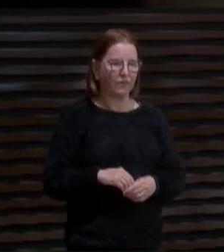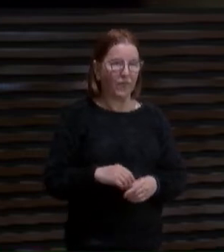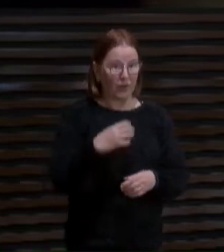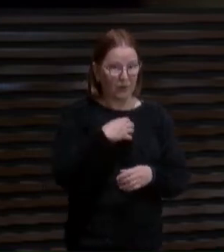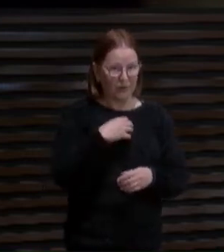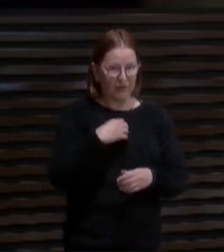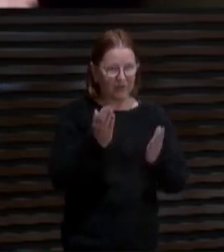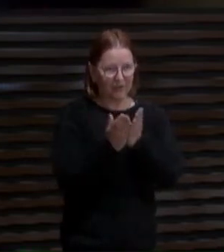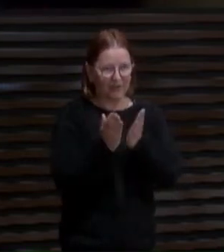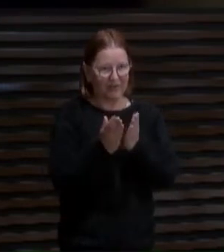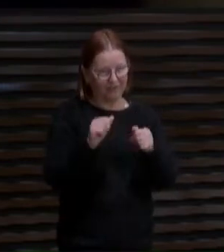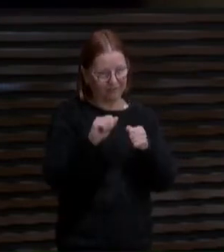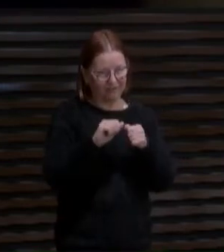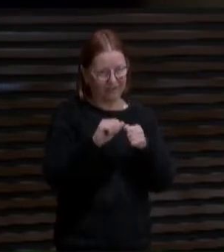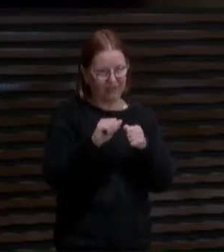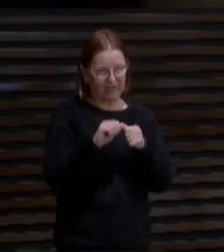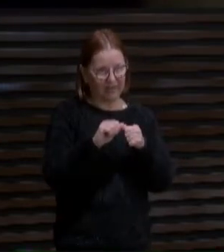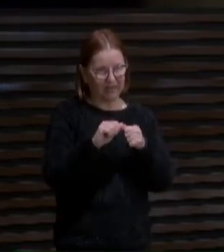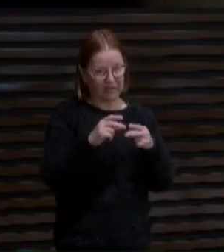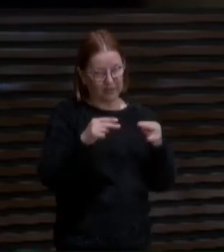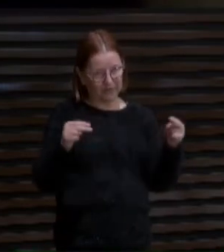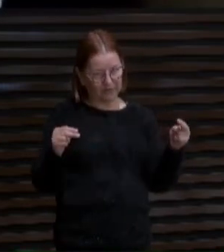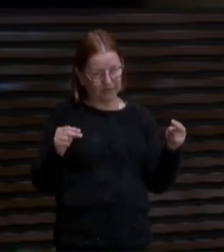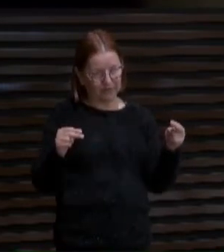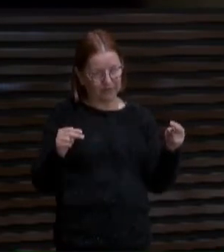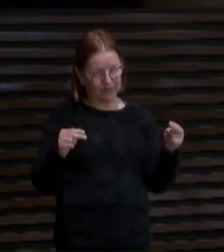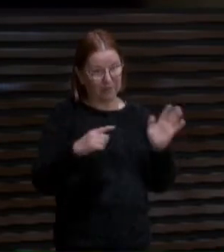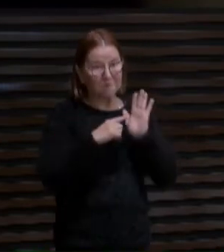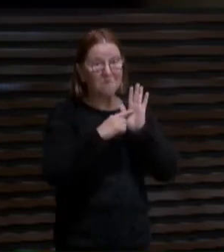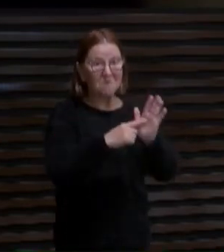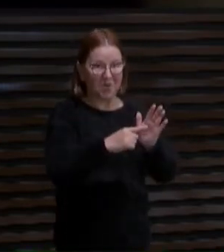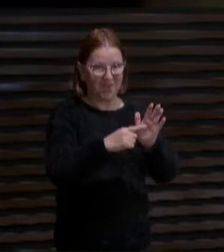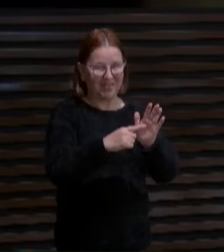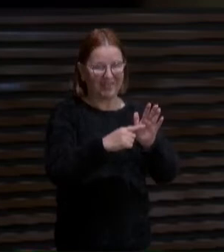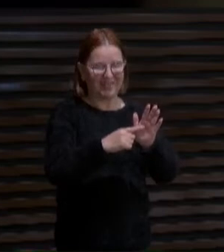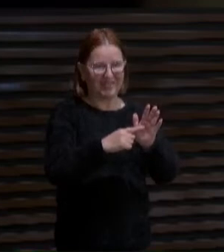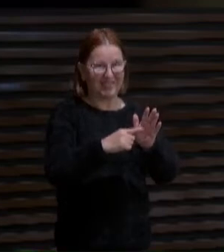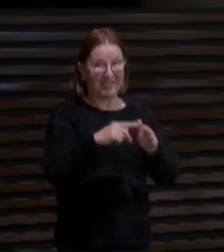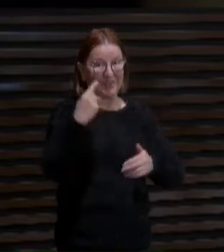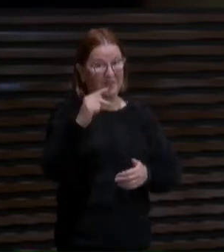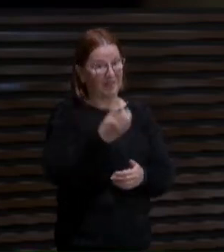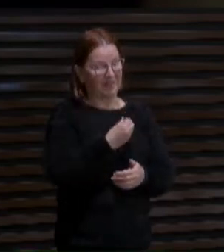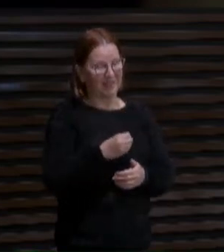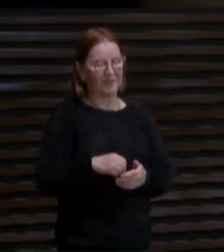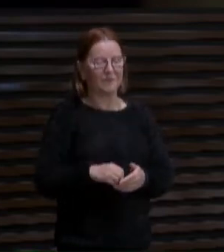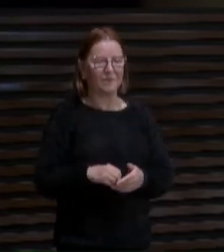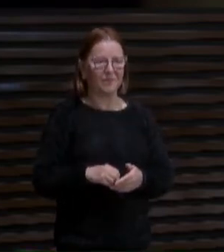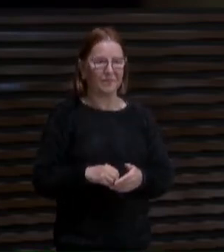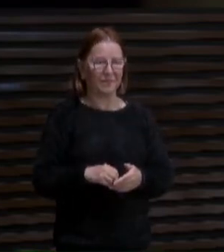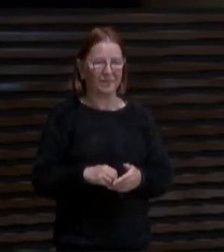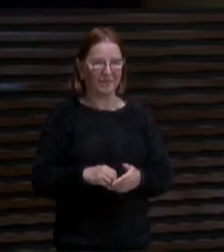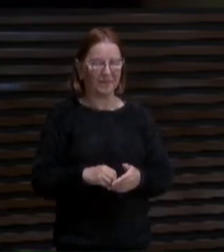de sua santidade porém a forma como ele reage diz muito